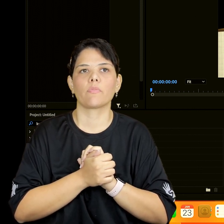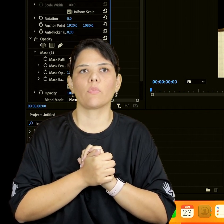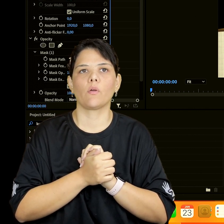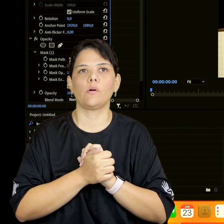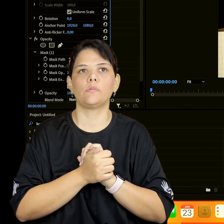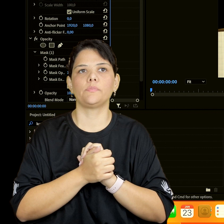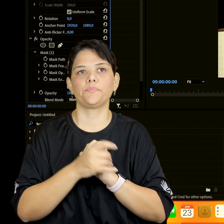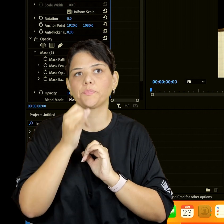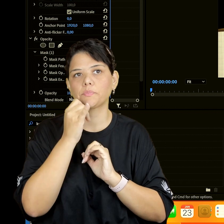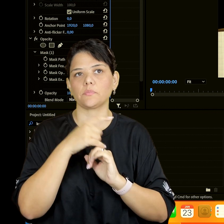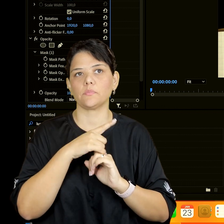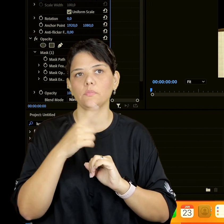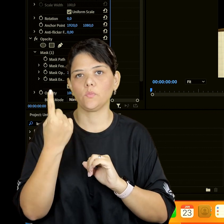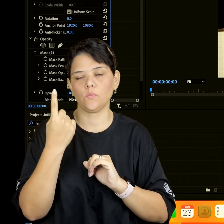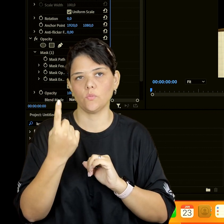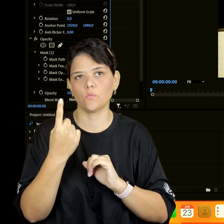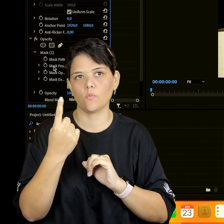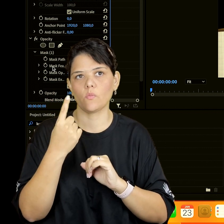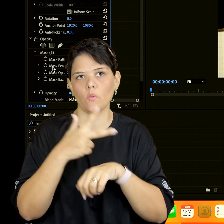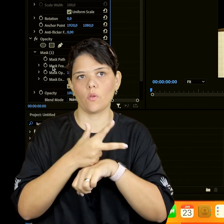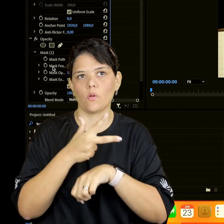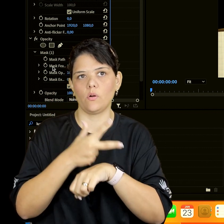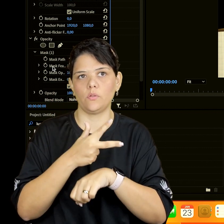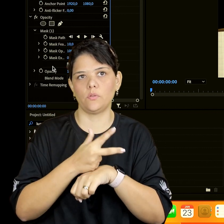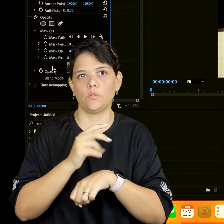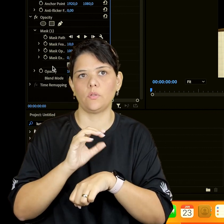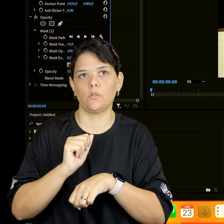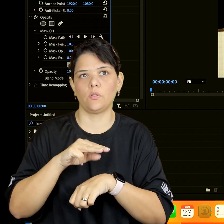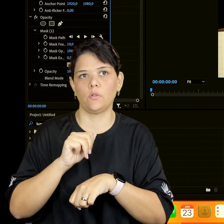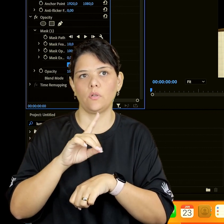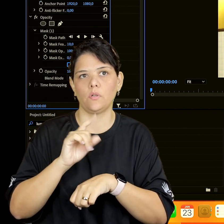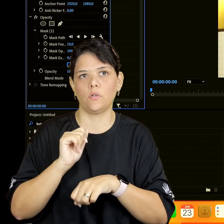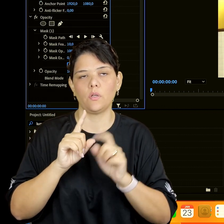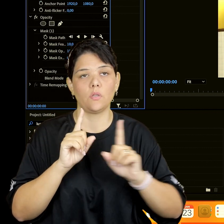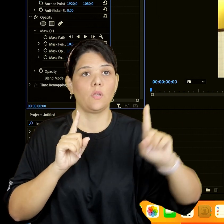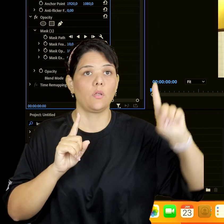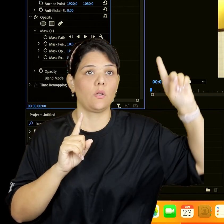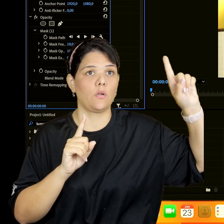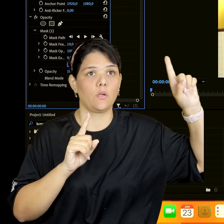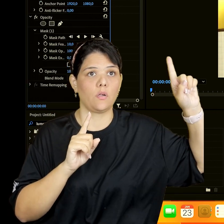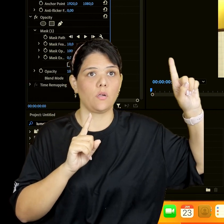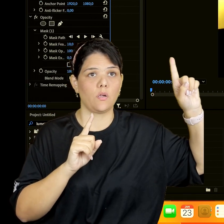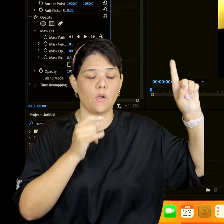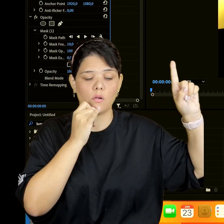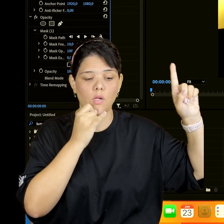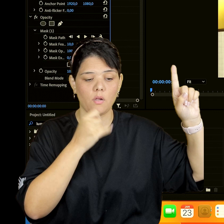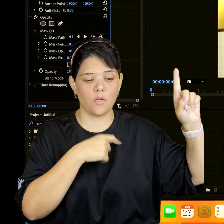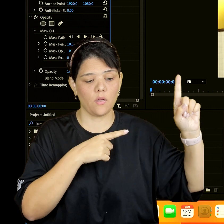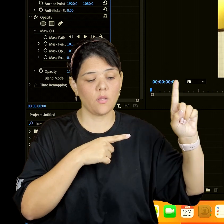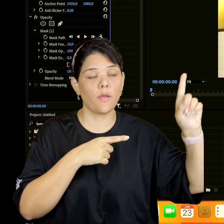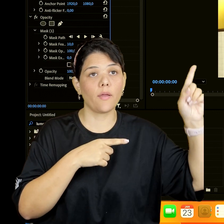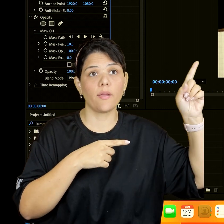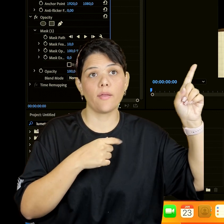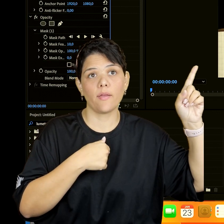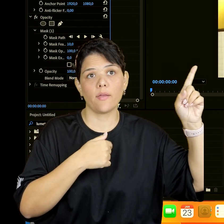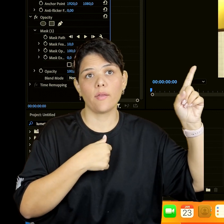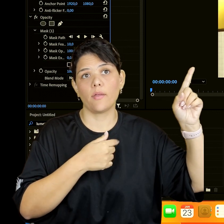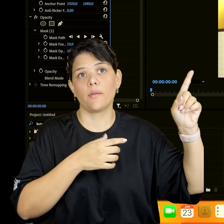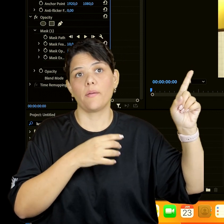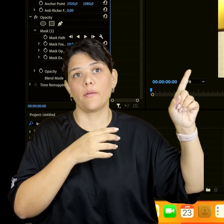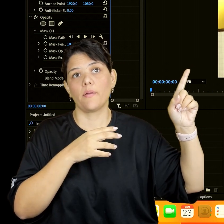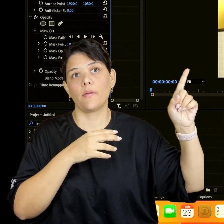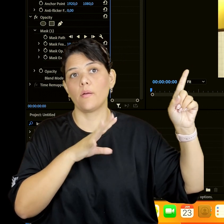Aqui eu tenho uma camada de vídeo que tá o meu abajur e outra camada de vídeo que tá o meu